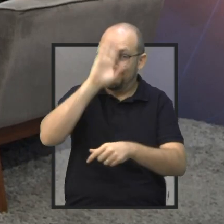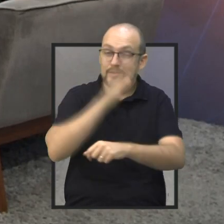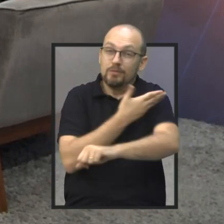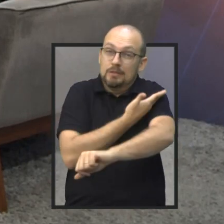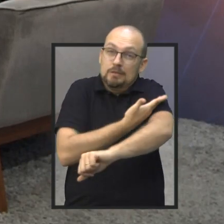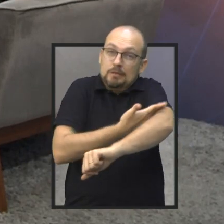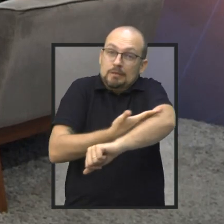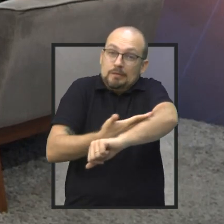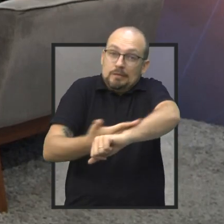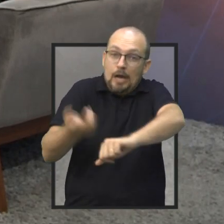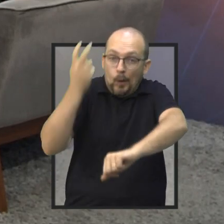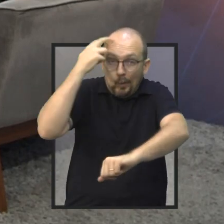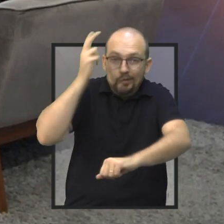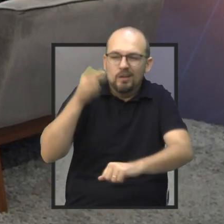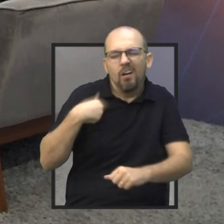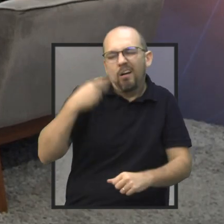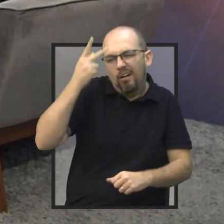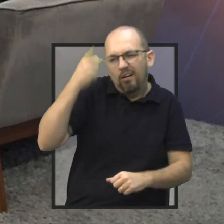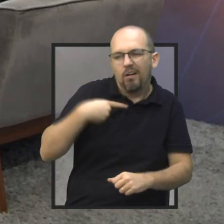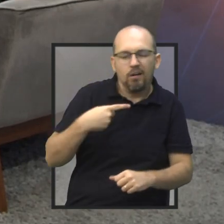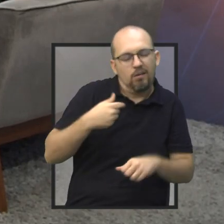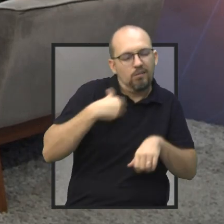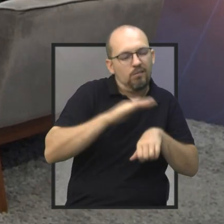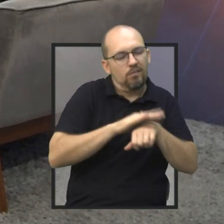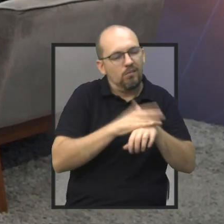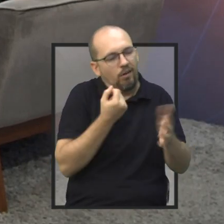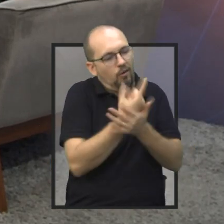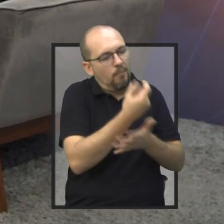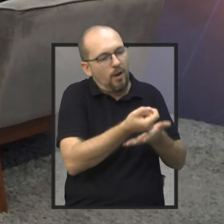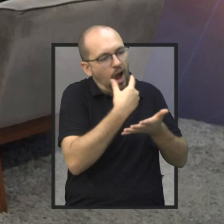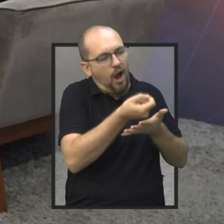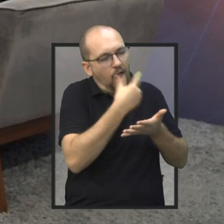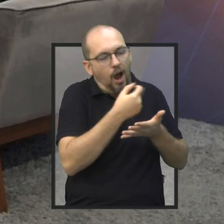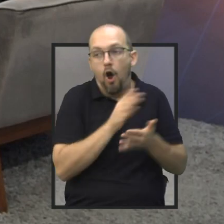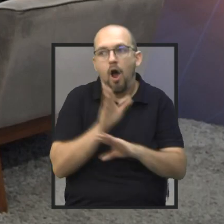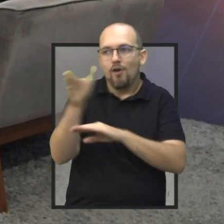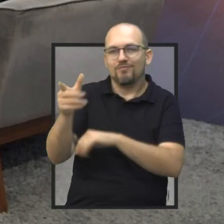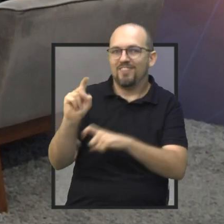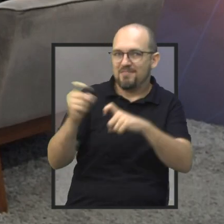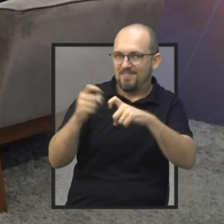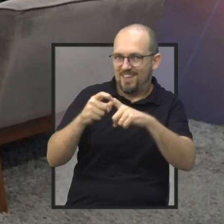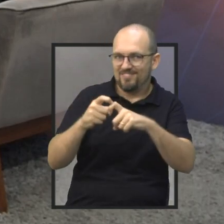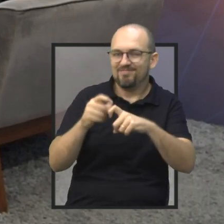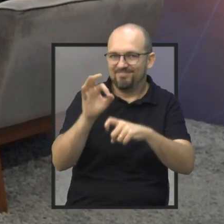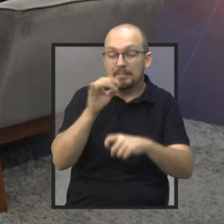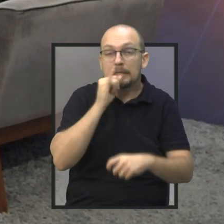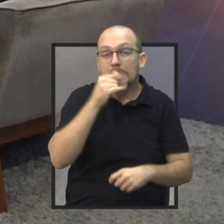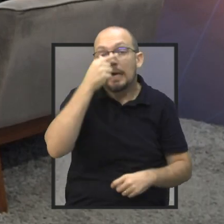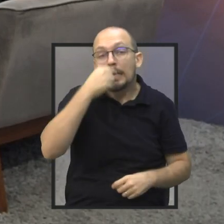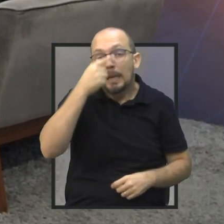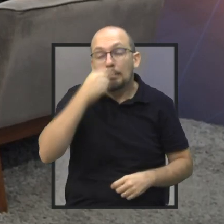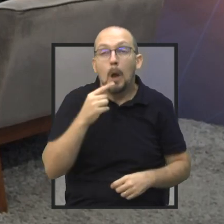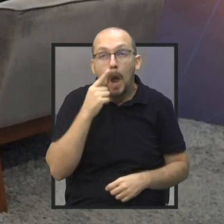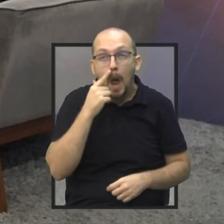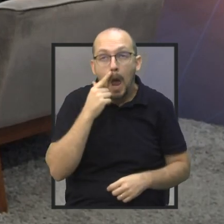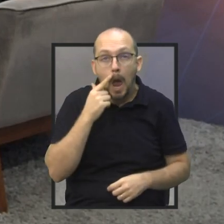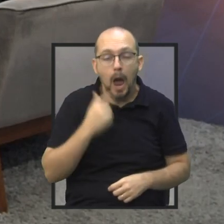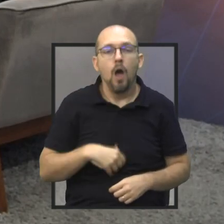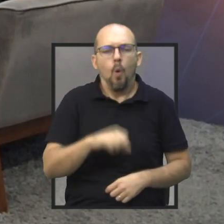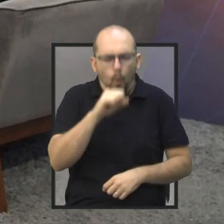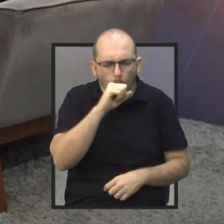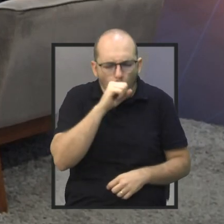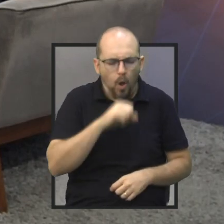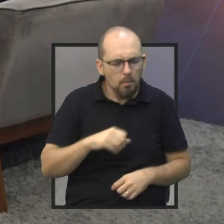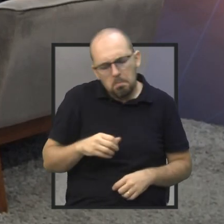gente tem muito esse hábito de se automedicar para vários tipos de doença, na verdade, né? E a gripe é uma delas, né? Ficou gripado, começou a escorrer nariz,